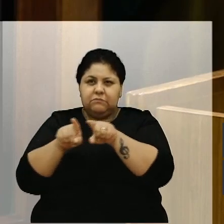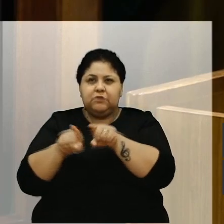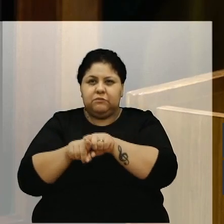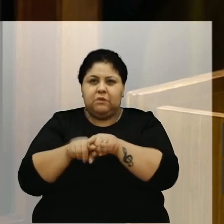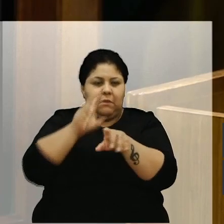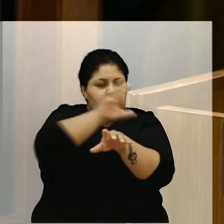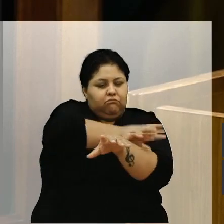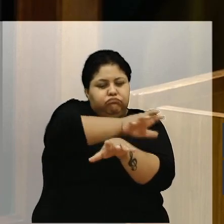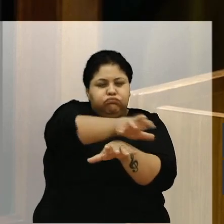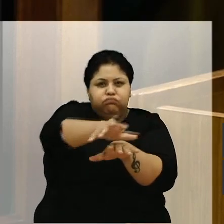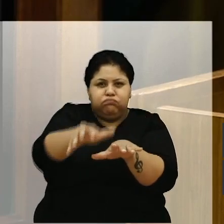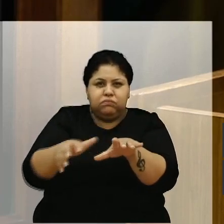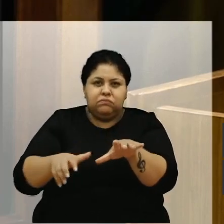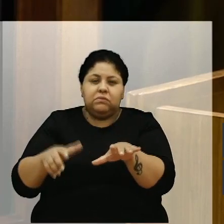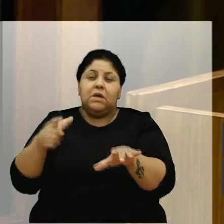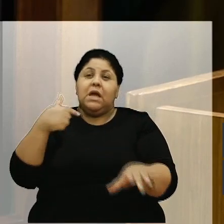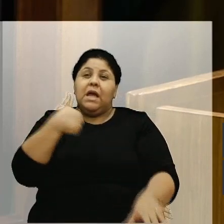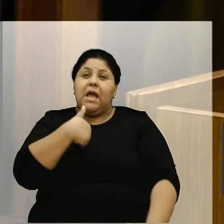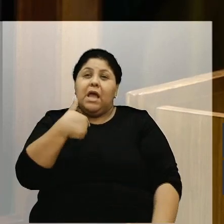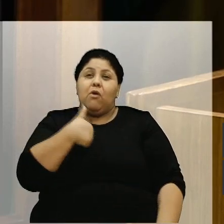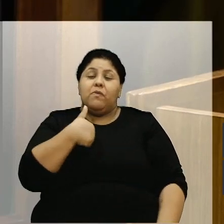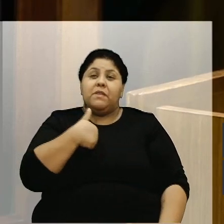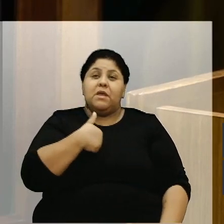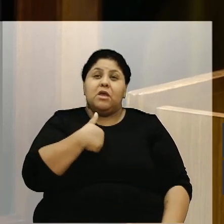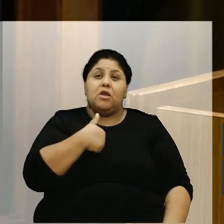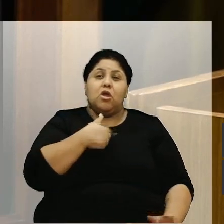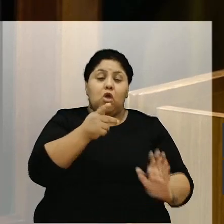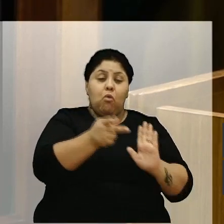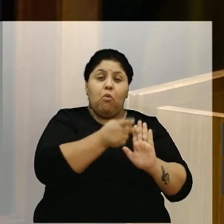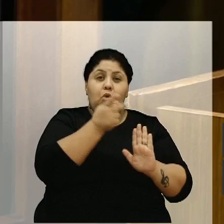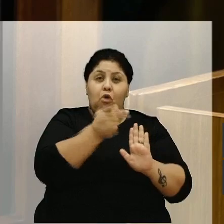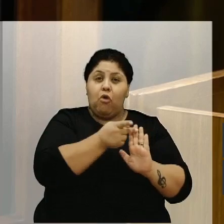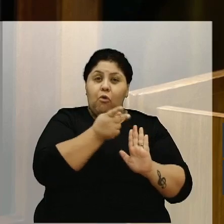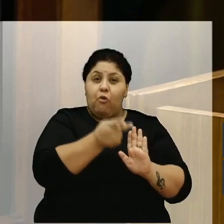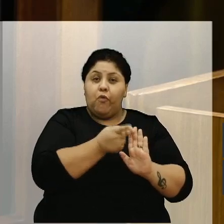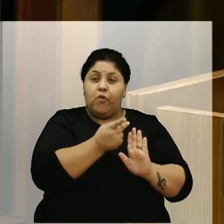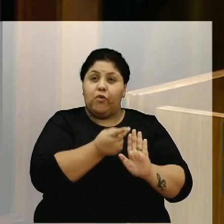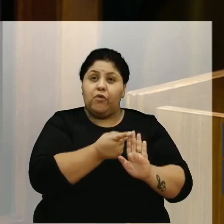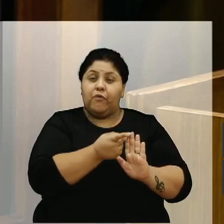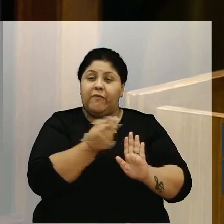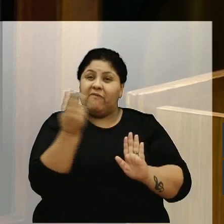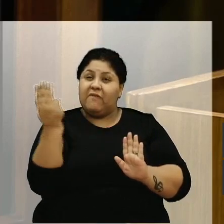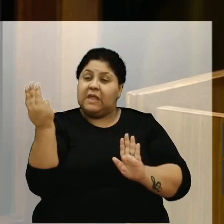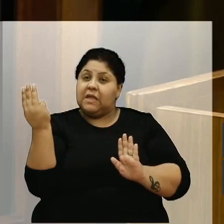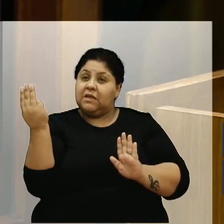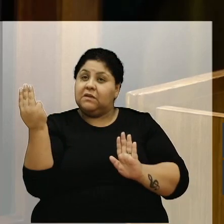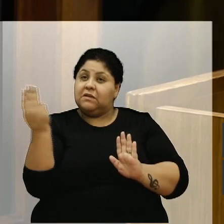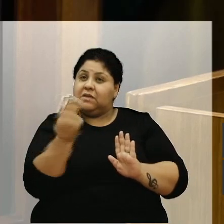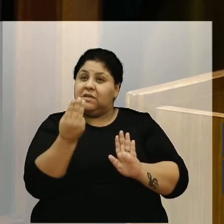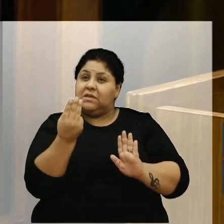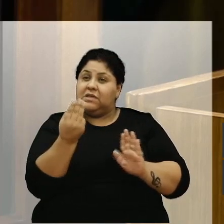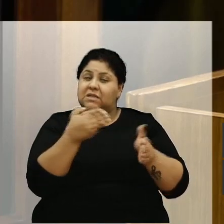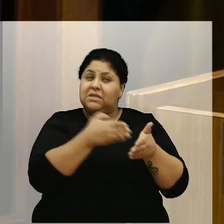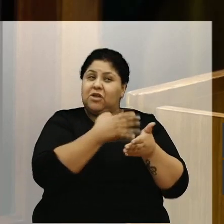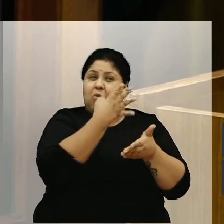Iracema, eu tenho um protocolo de já mais de 3 a 4